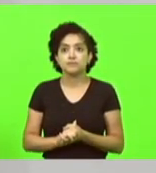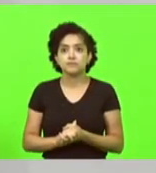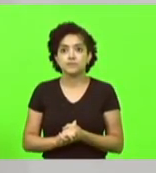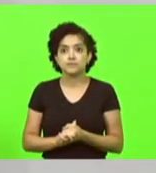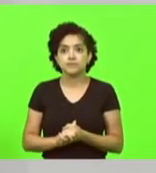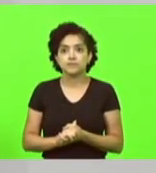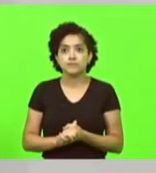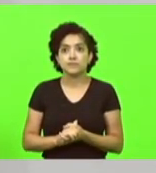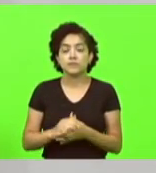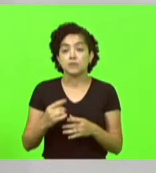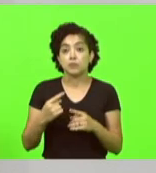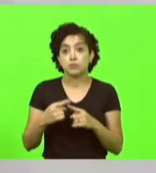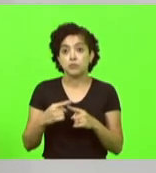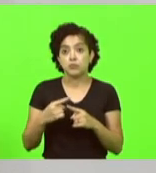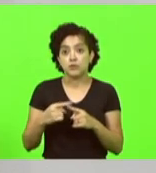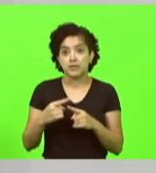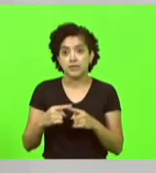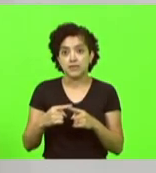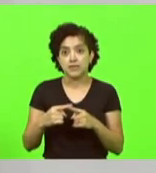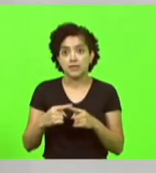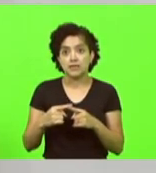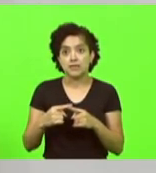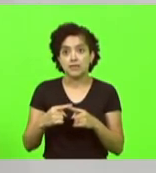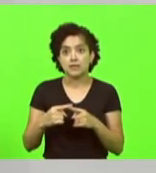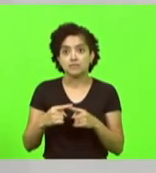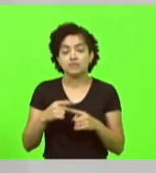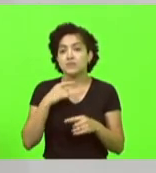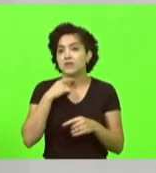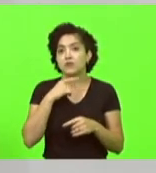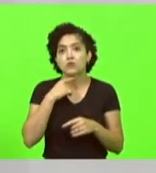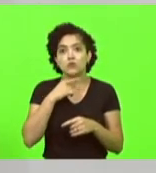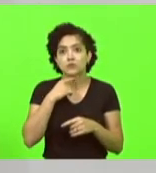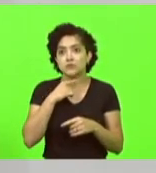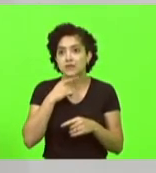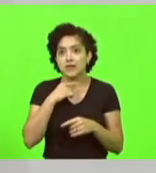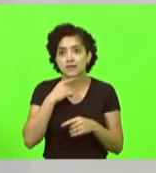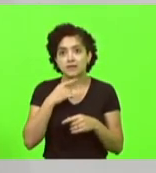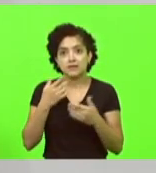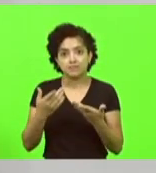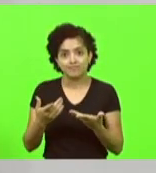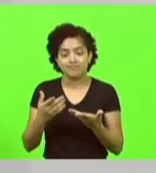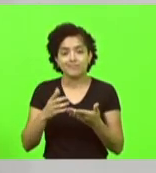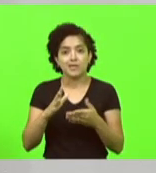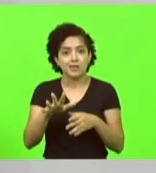porque tem possibilidade de estar com Covid,